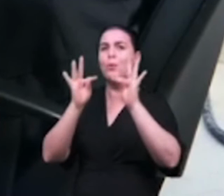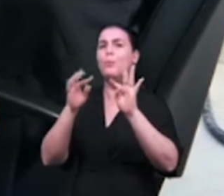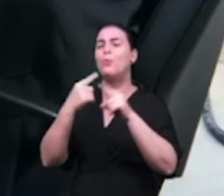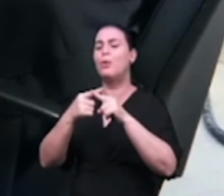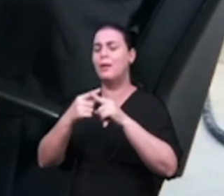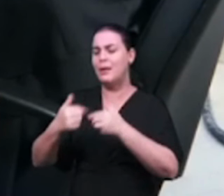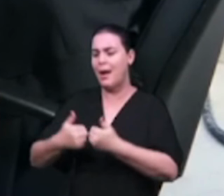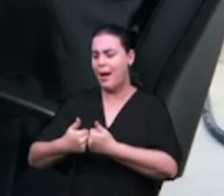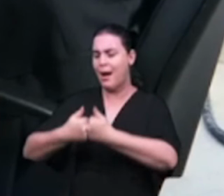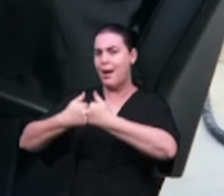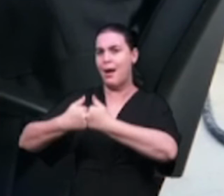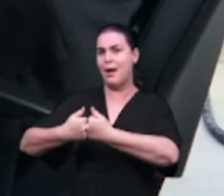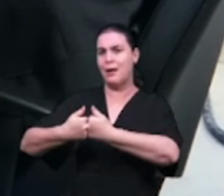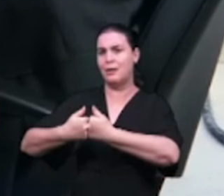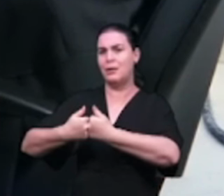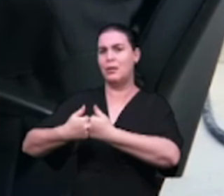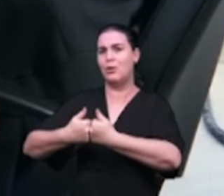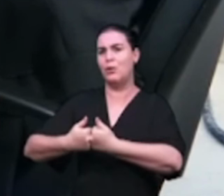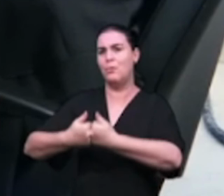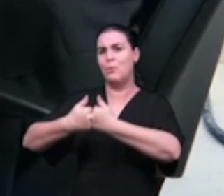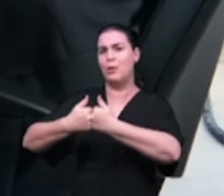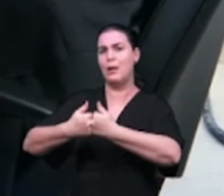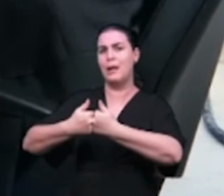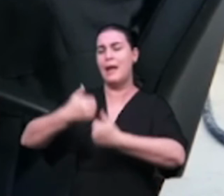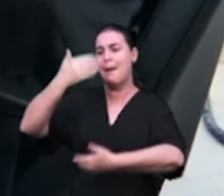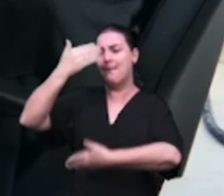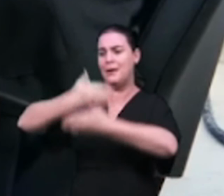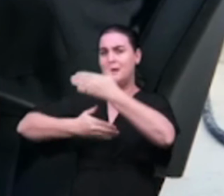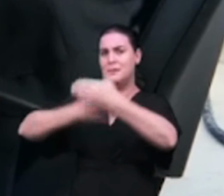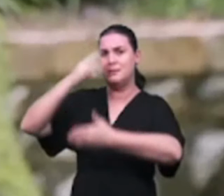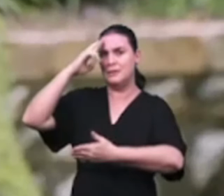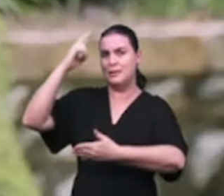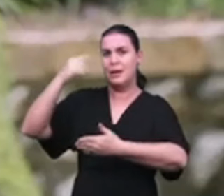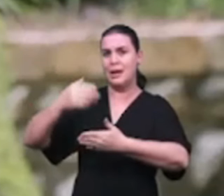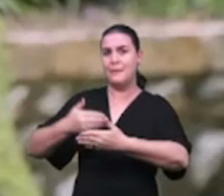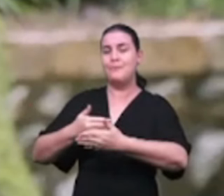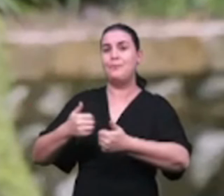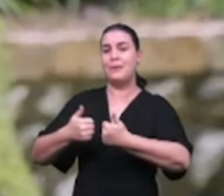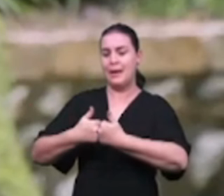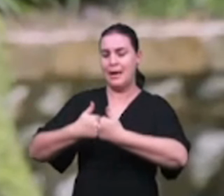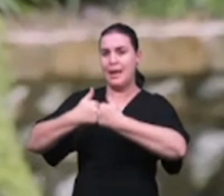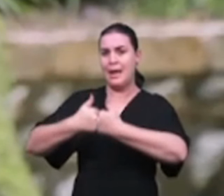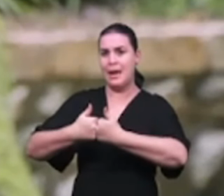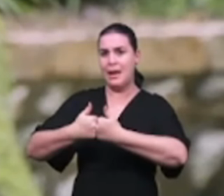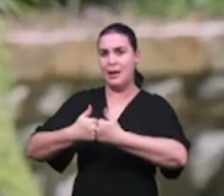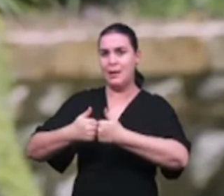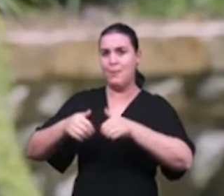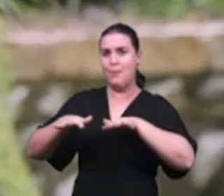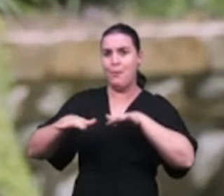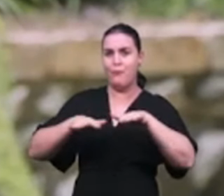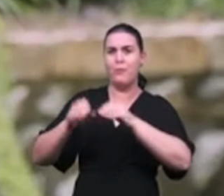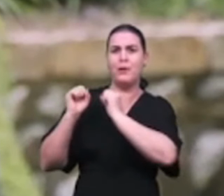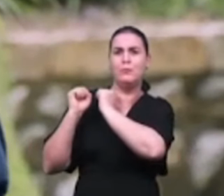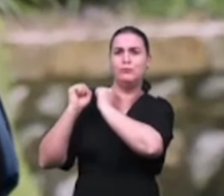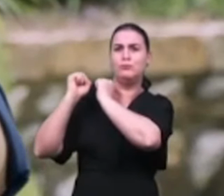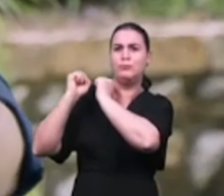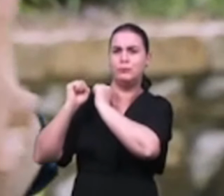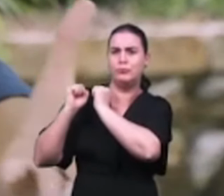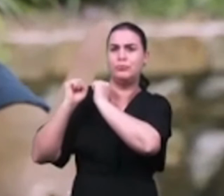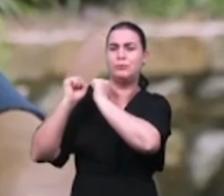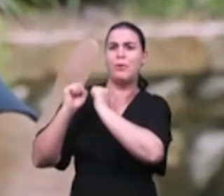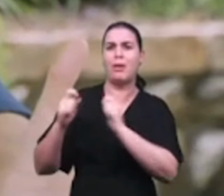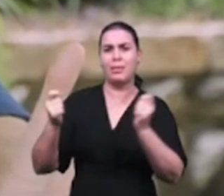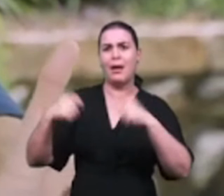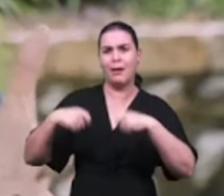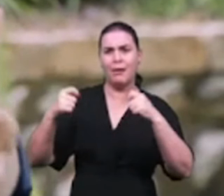Porque quando mostra que a arca, que a presença do Senhor tem argolas e varais, ela se move. Se amanhã, vou dar aqui